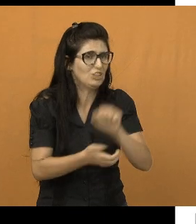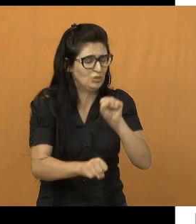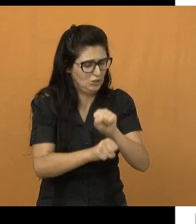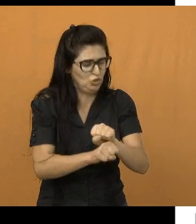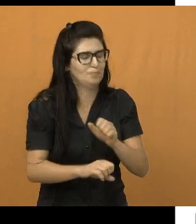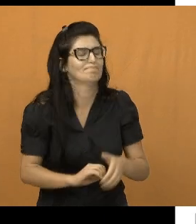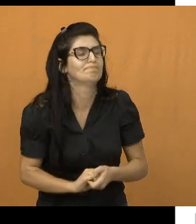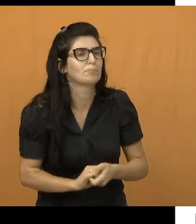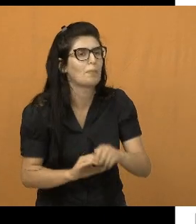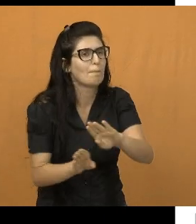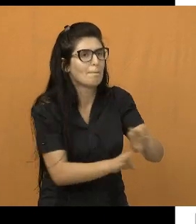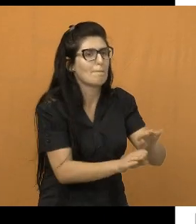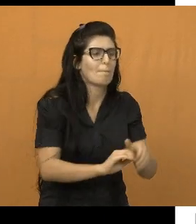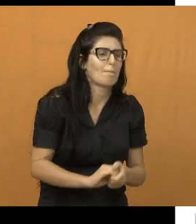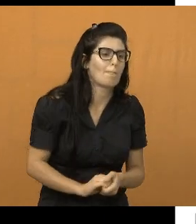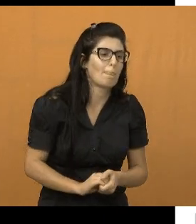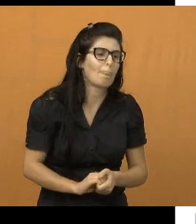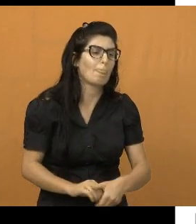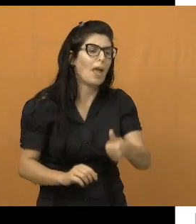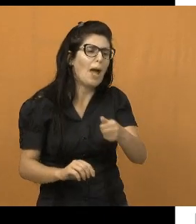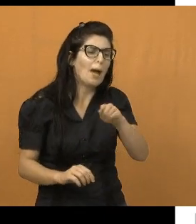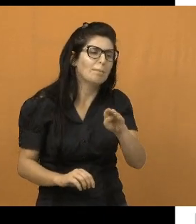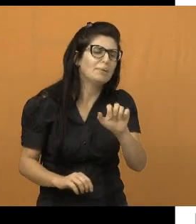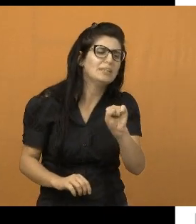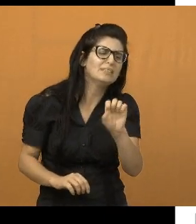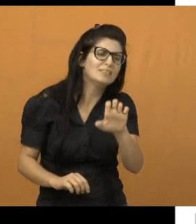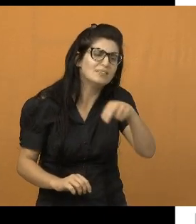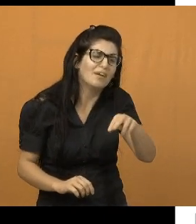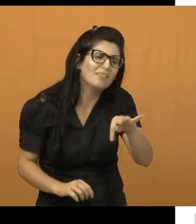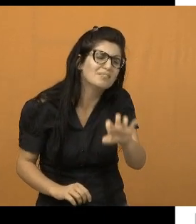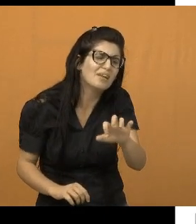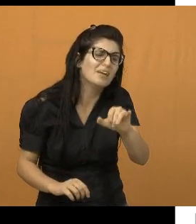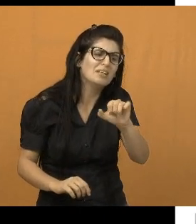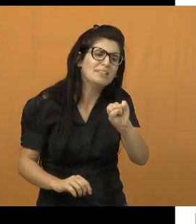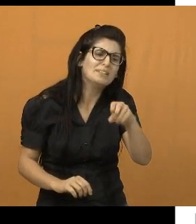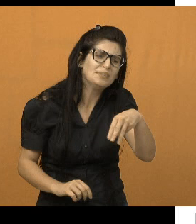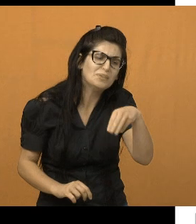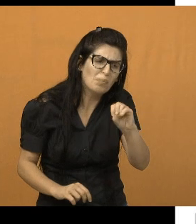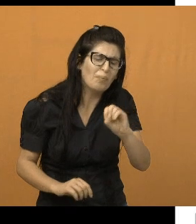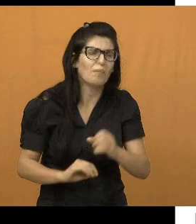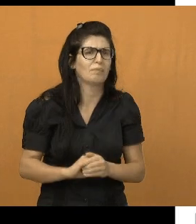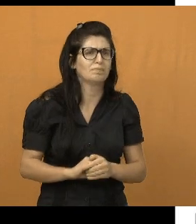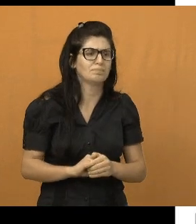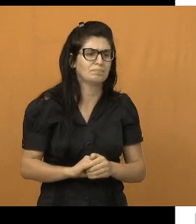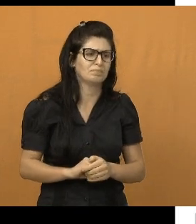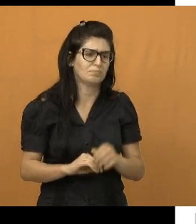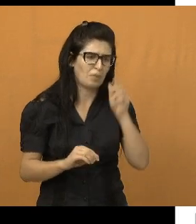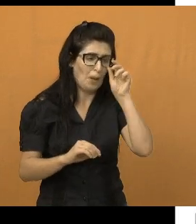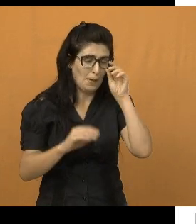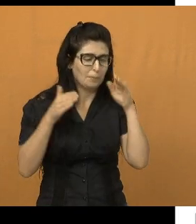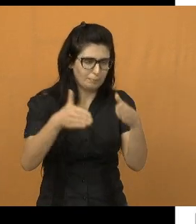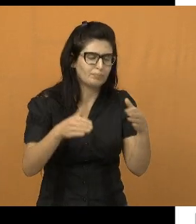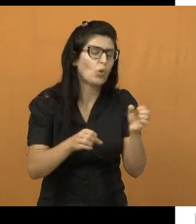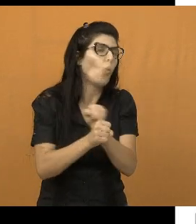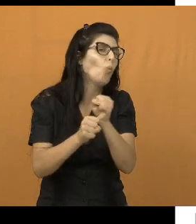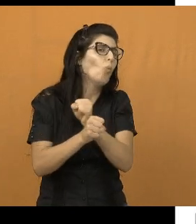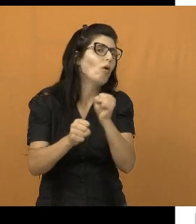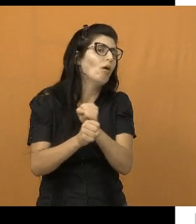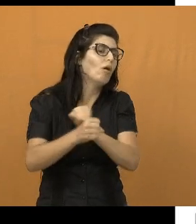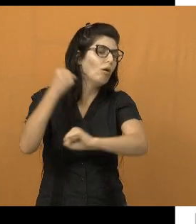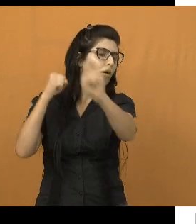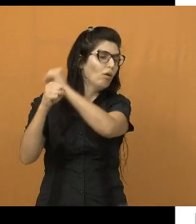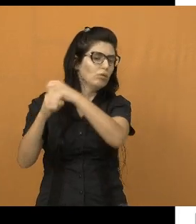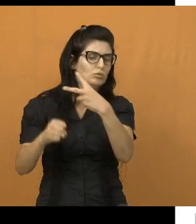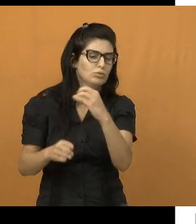Com relação ao absenteísmo, nós realizamos, ao longo do ano de 2017,